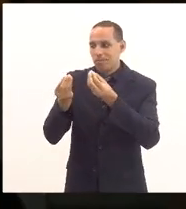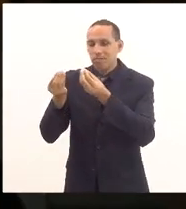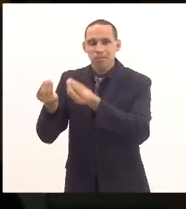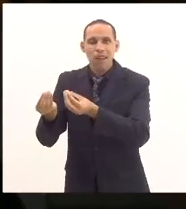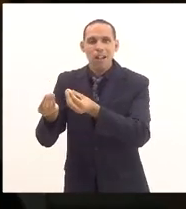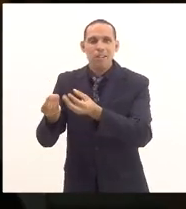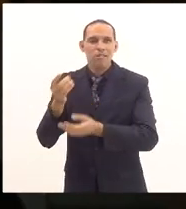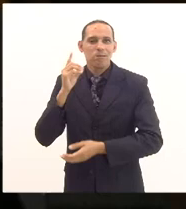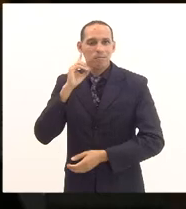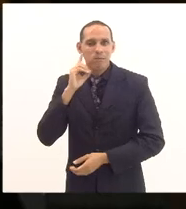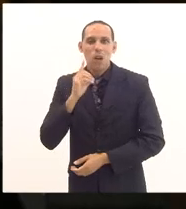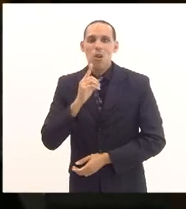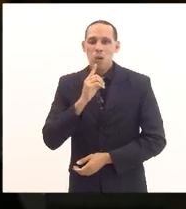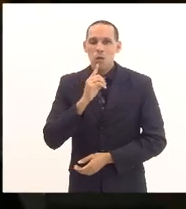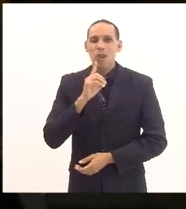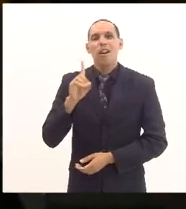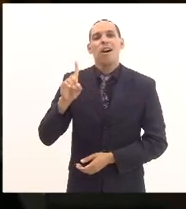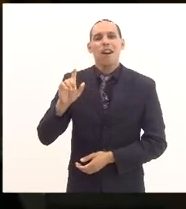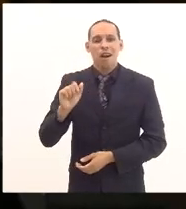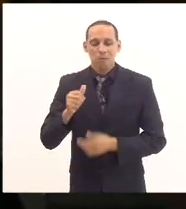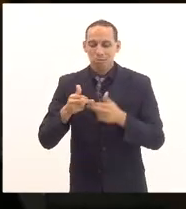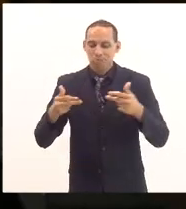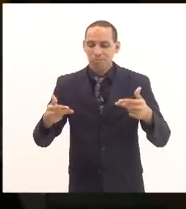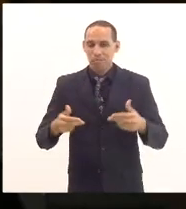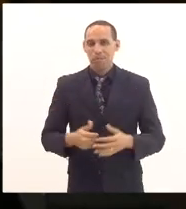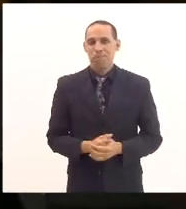aos deficientes auditivos.